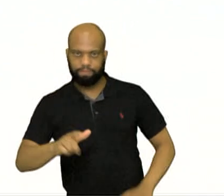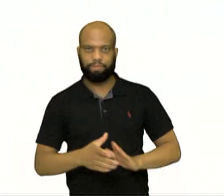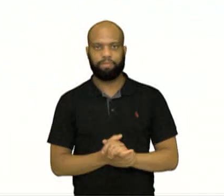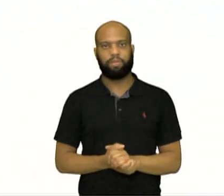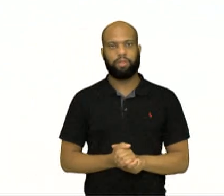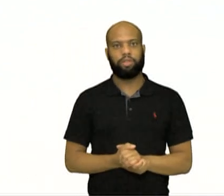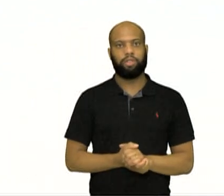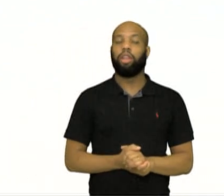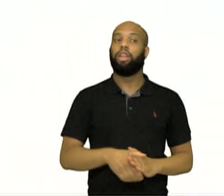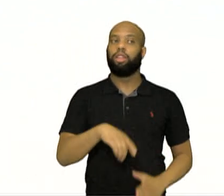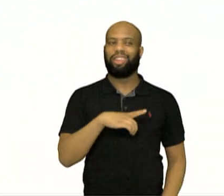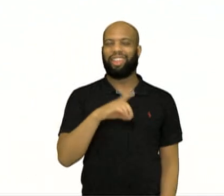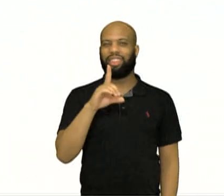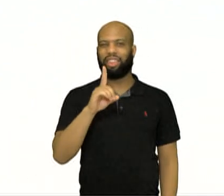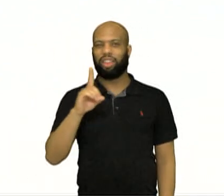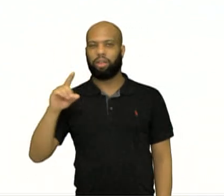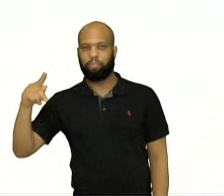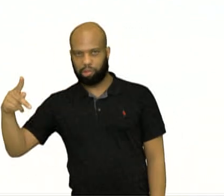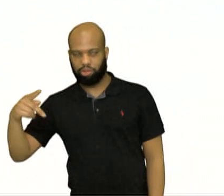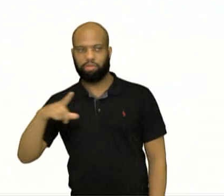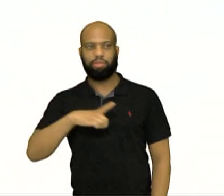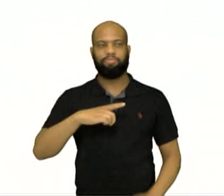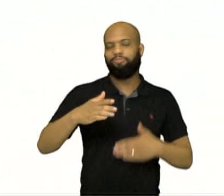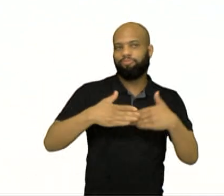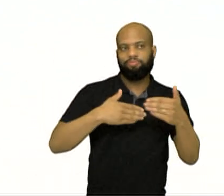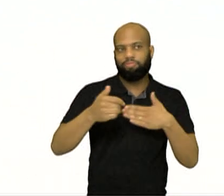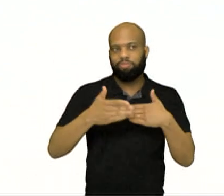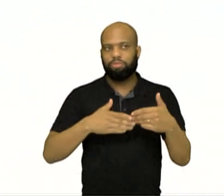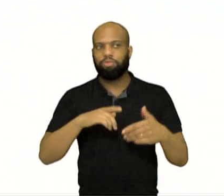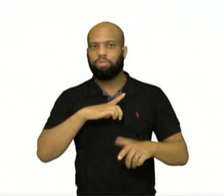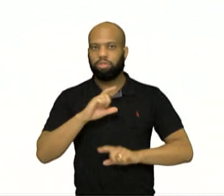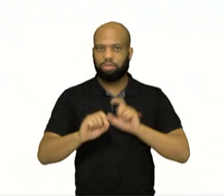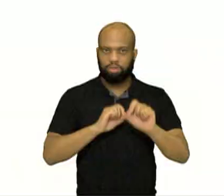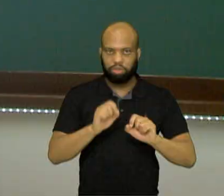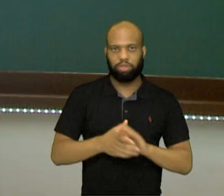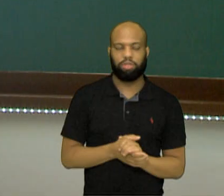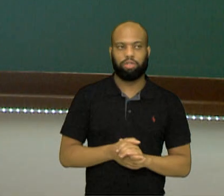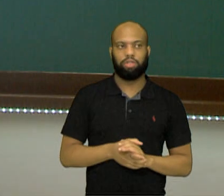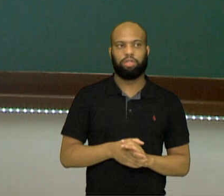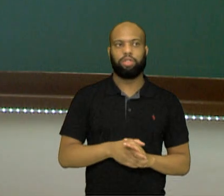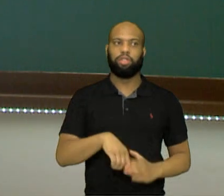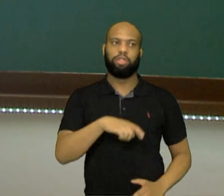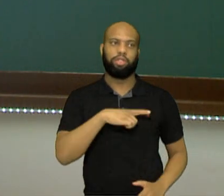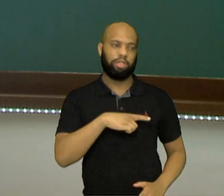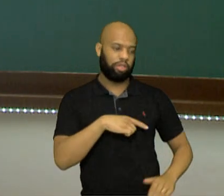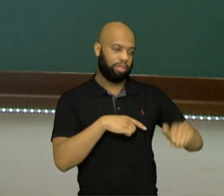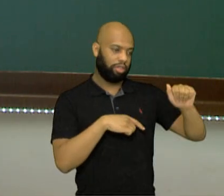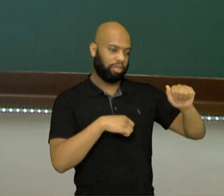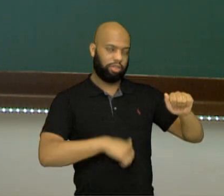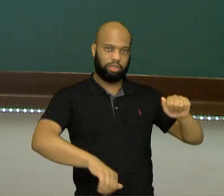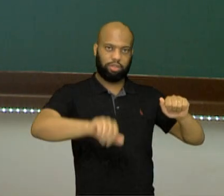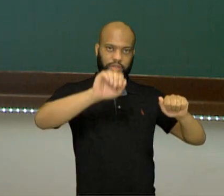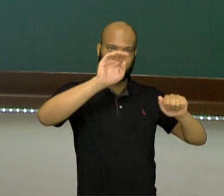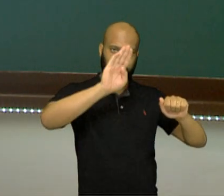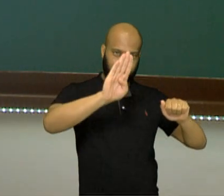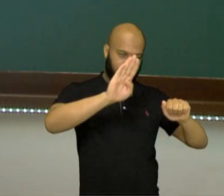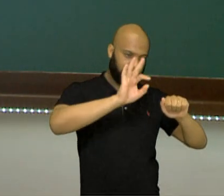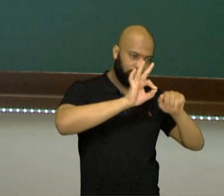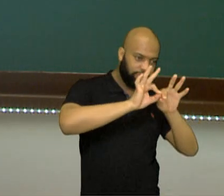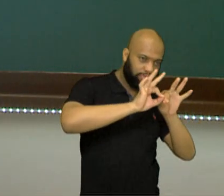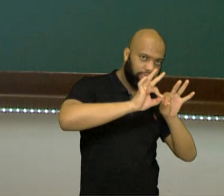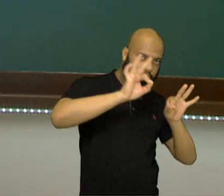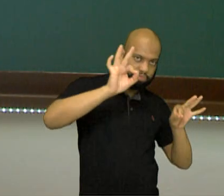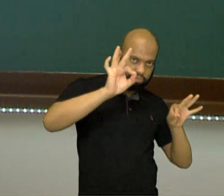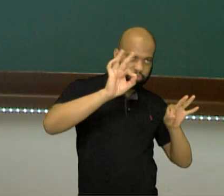B, qualquer carga elétrica que eu leve, eu tenho que levar do ponto A para o ponto B e vai ter uma diferença